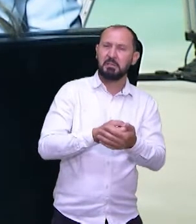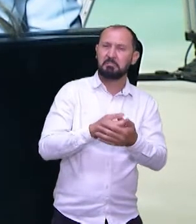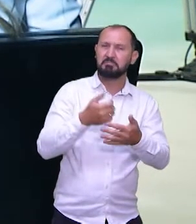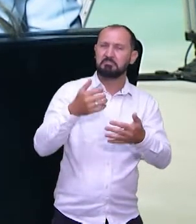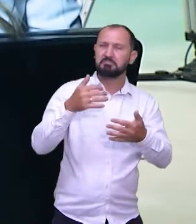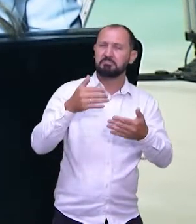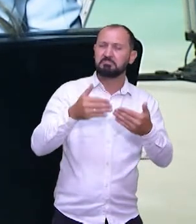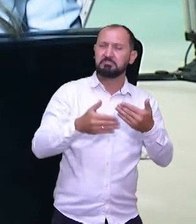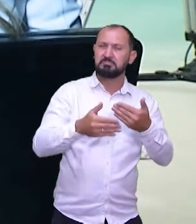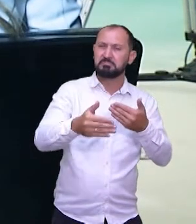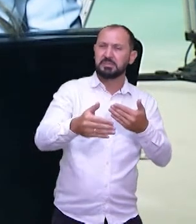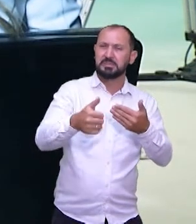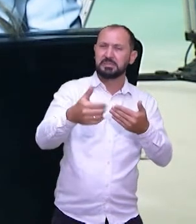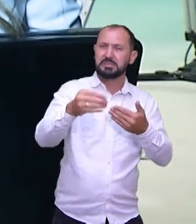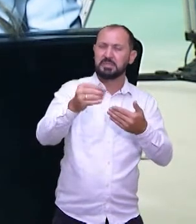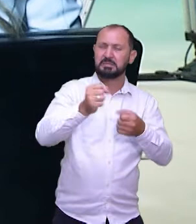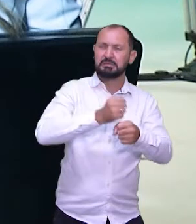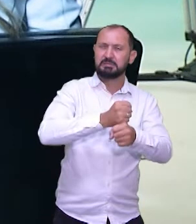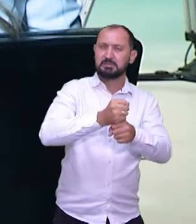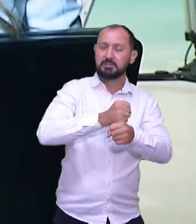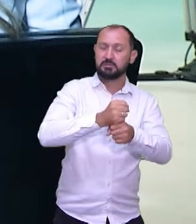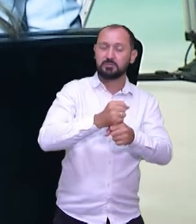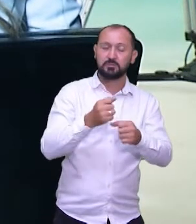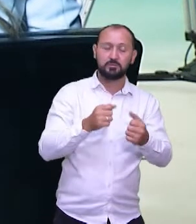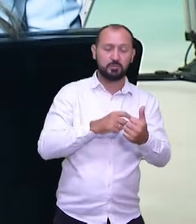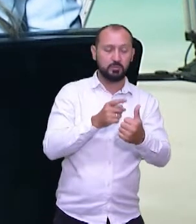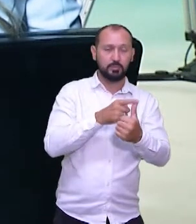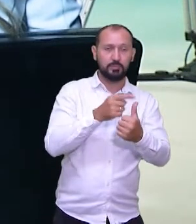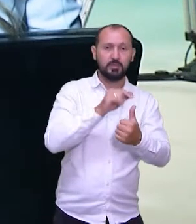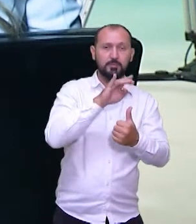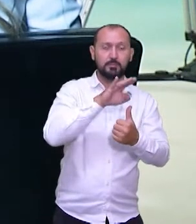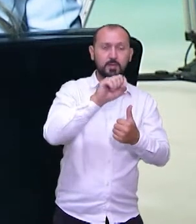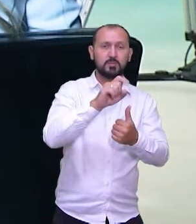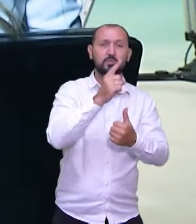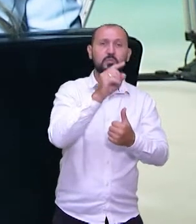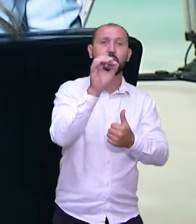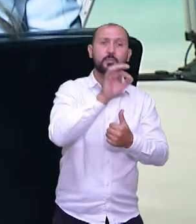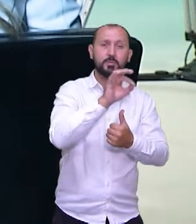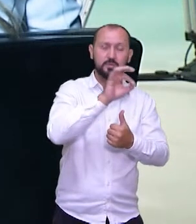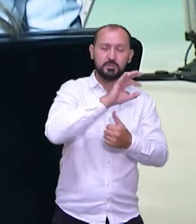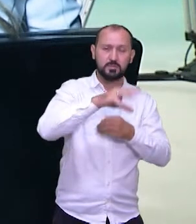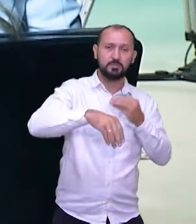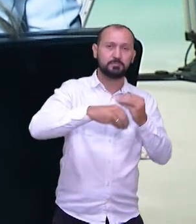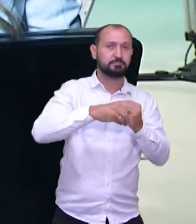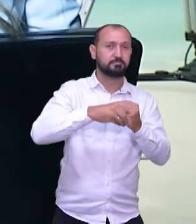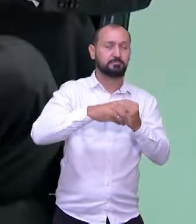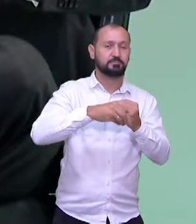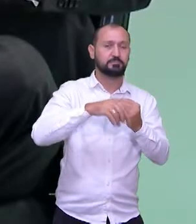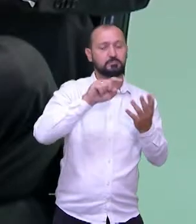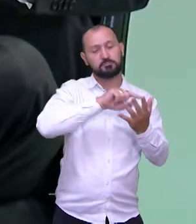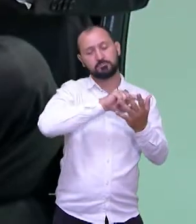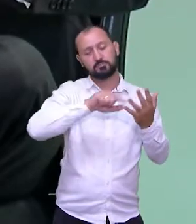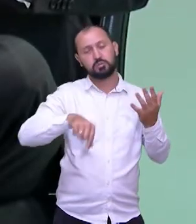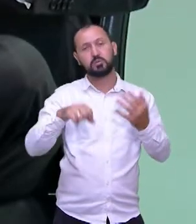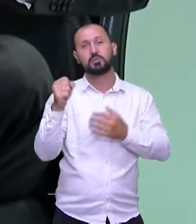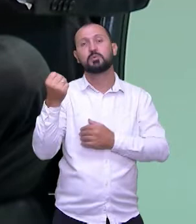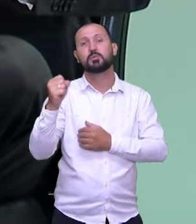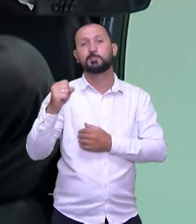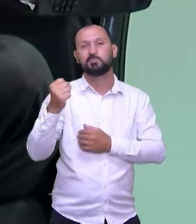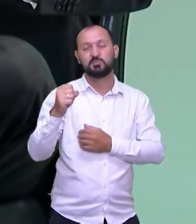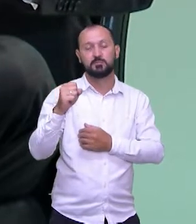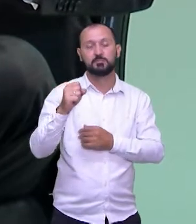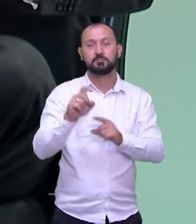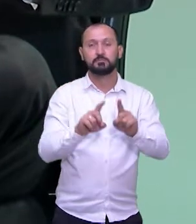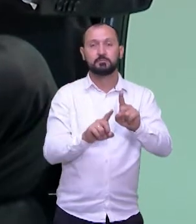nos próximos 10 anos. Então, no primeiro, paga o IBS 1% apenas, compensando o resto. E os outros